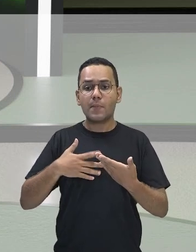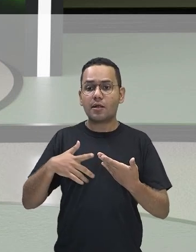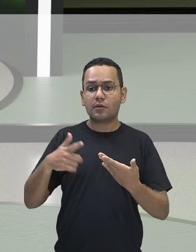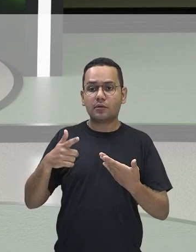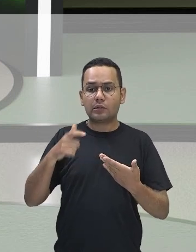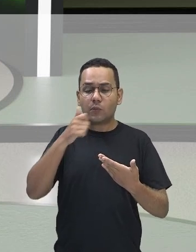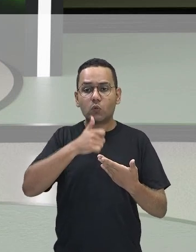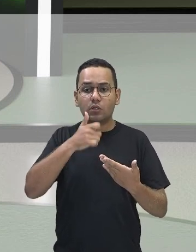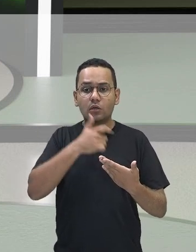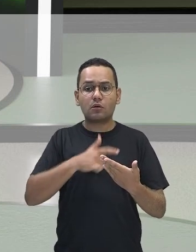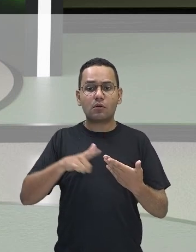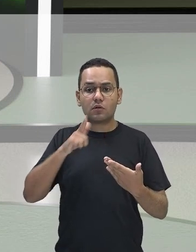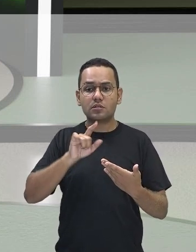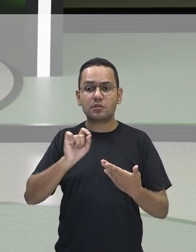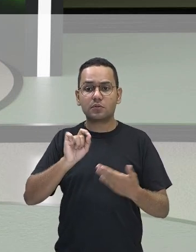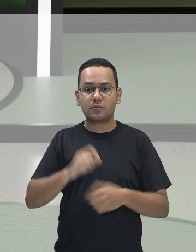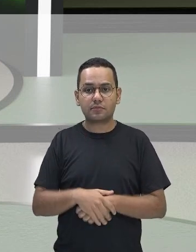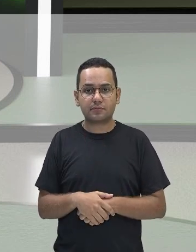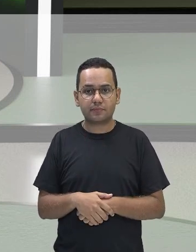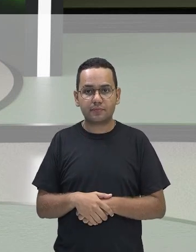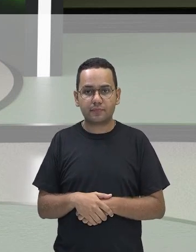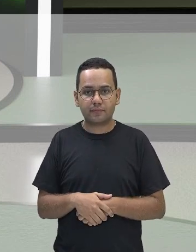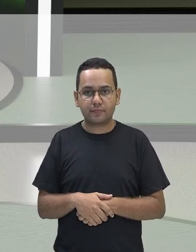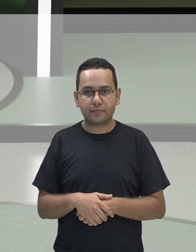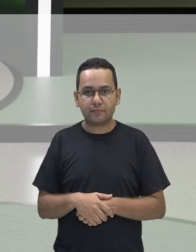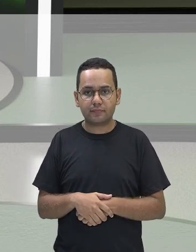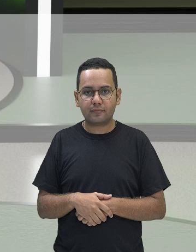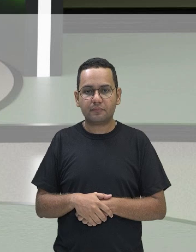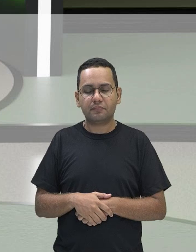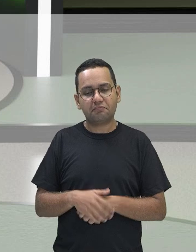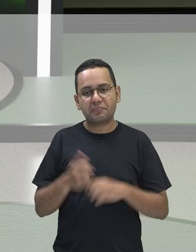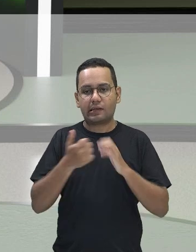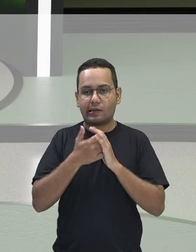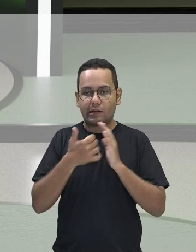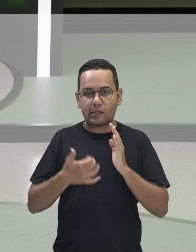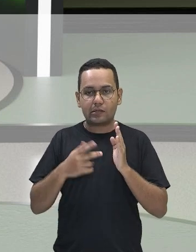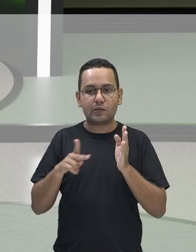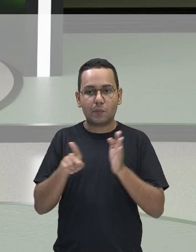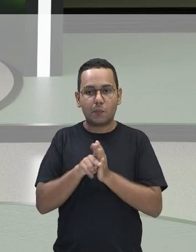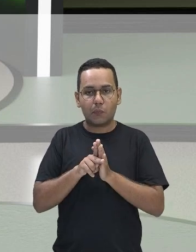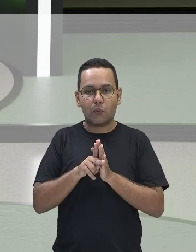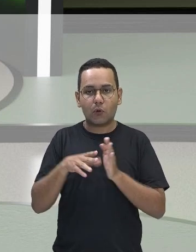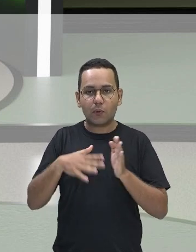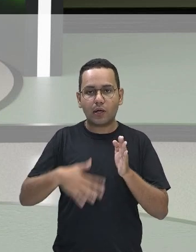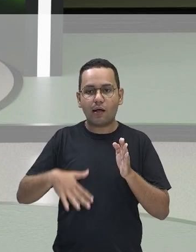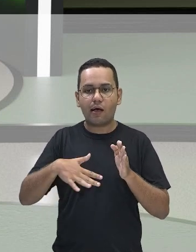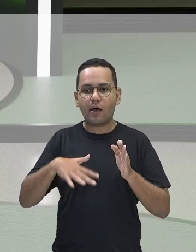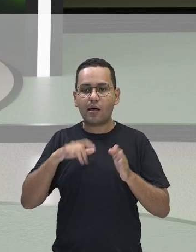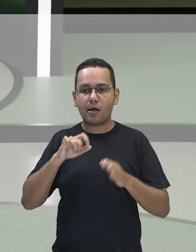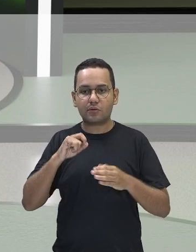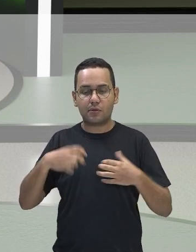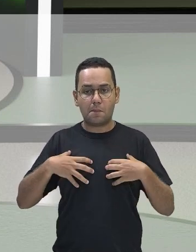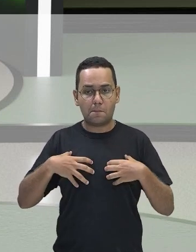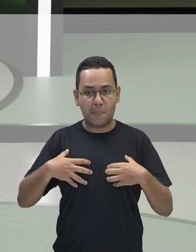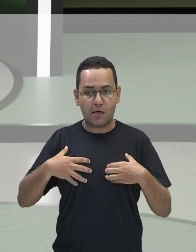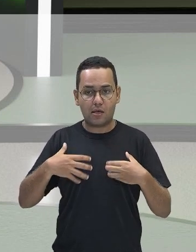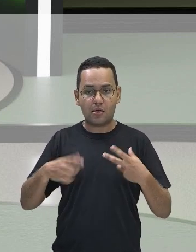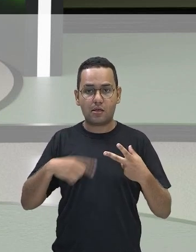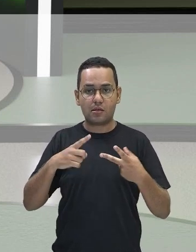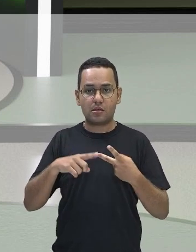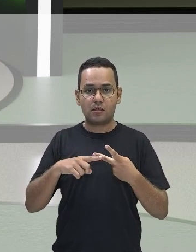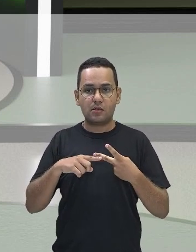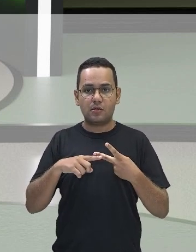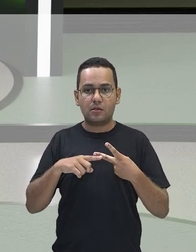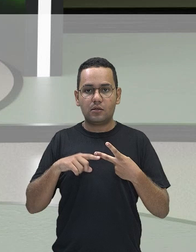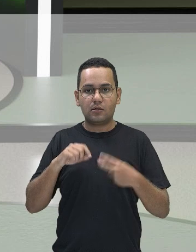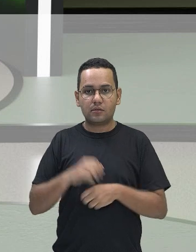exemplo, desenvolver as suas características sexuais secundárias, né, como o desenvolvimento dos seios, acúmulo de